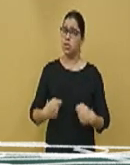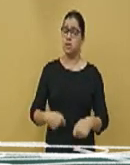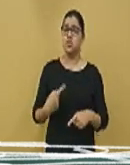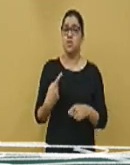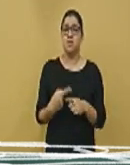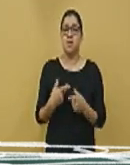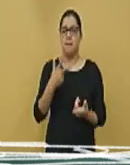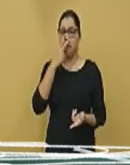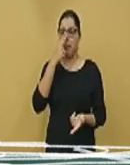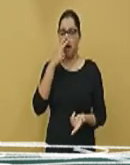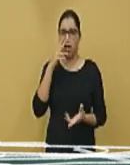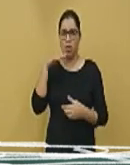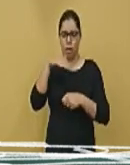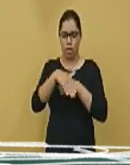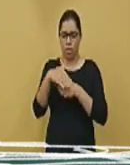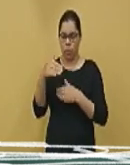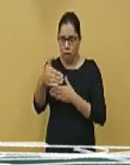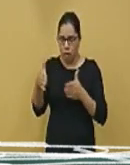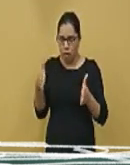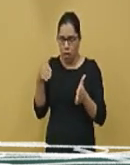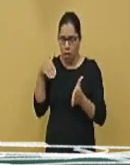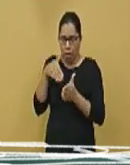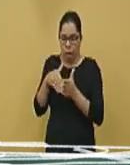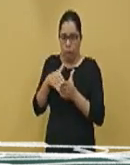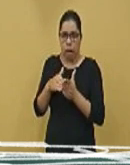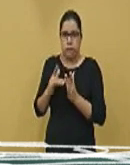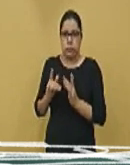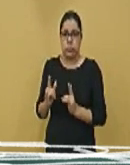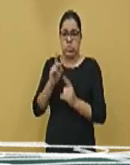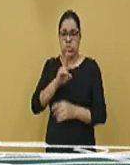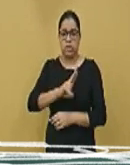ficar dentro dos blocos, lá na Unidade 2.